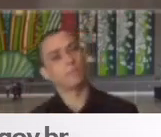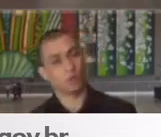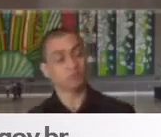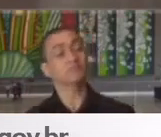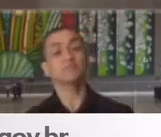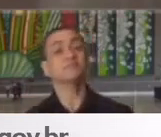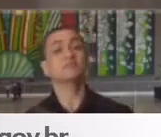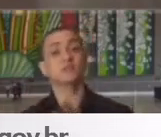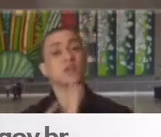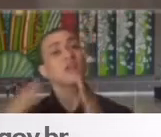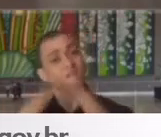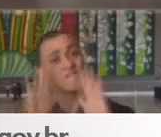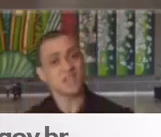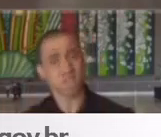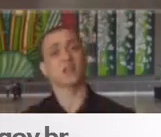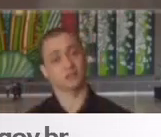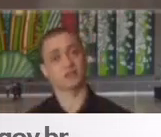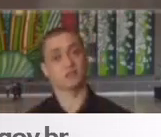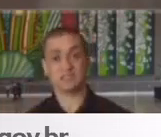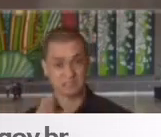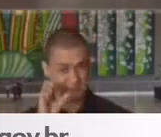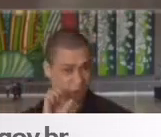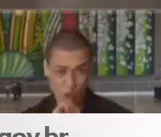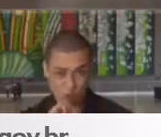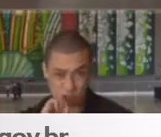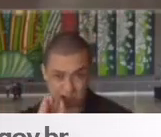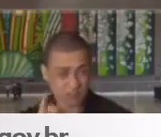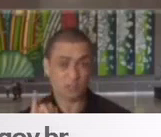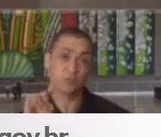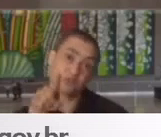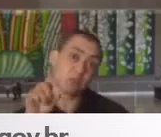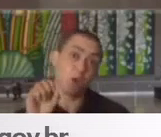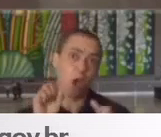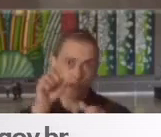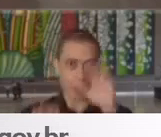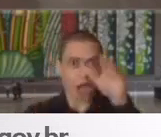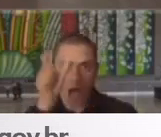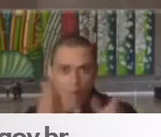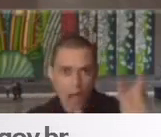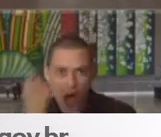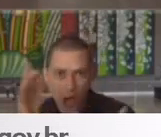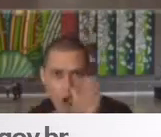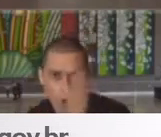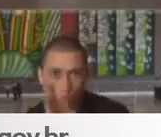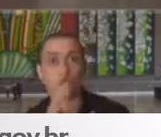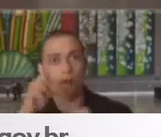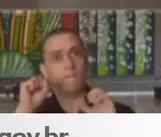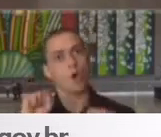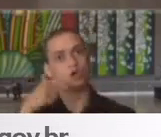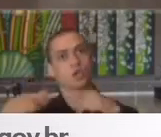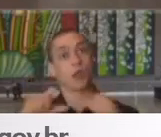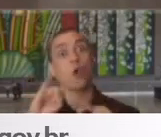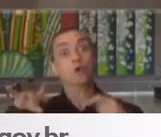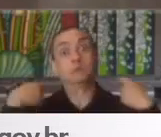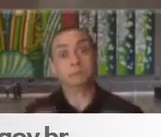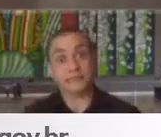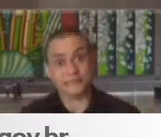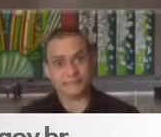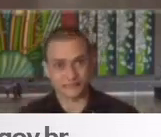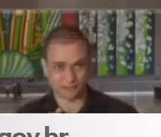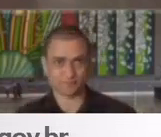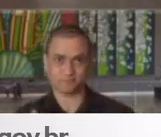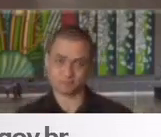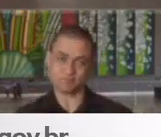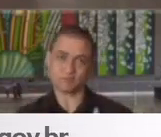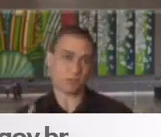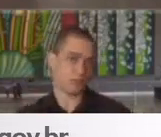em casa, exceto nas circunstâncias onde você está autorizado a trabalhar ou precisa trabalhar, dada a